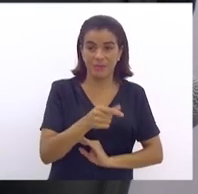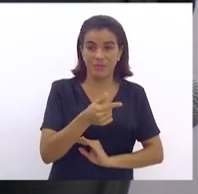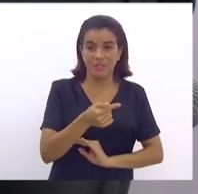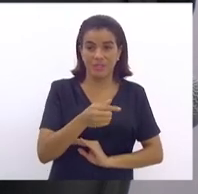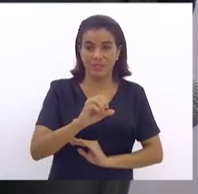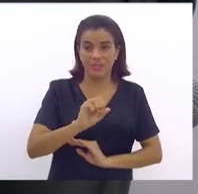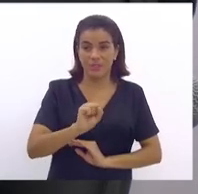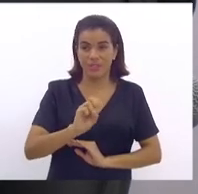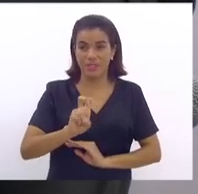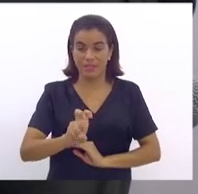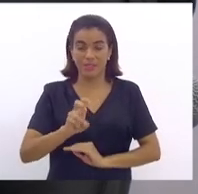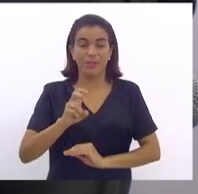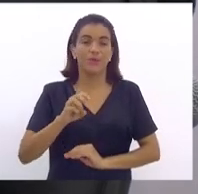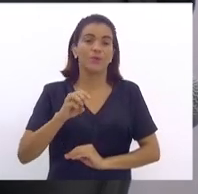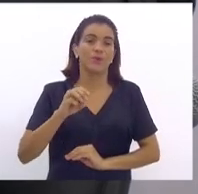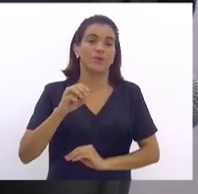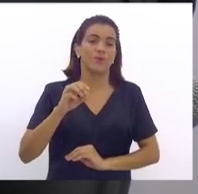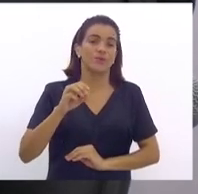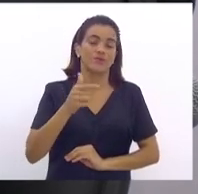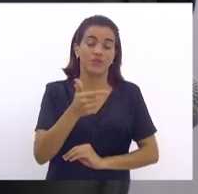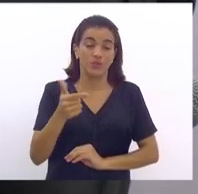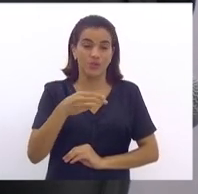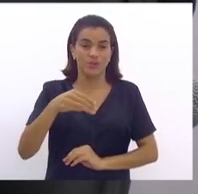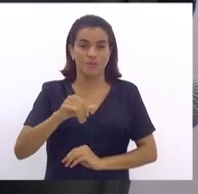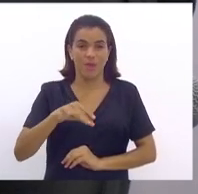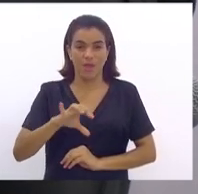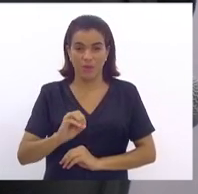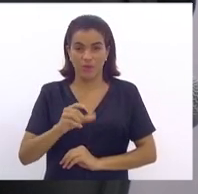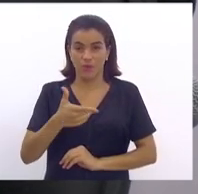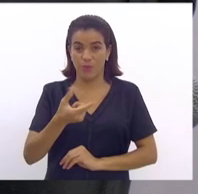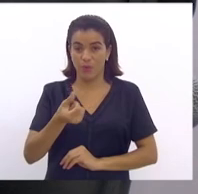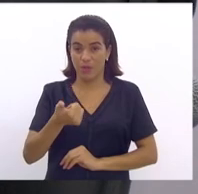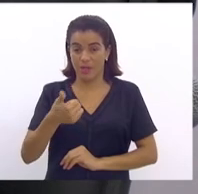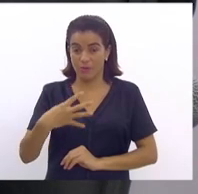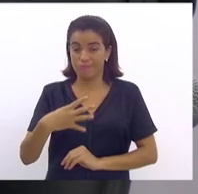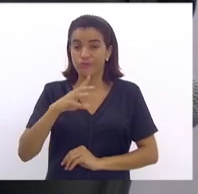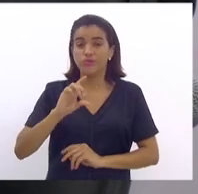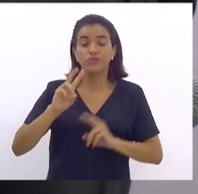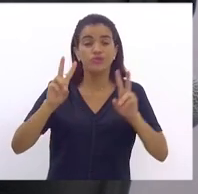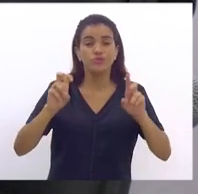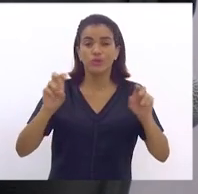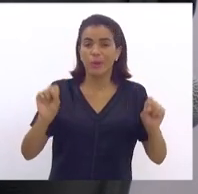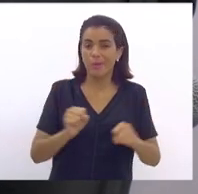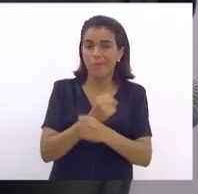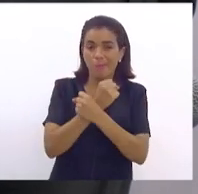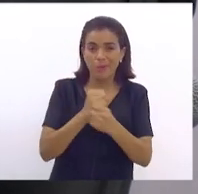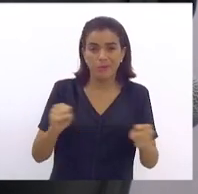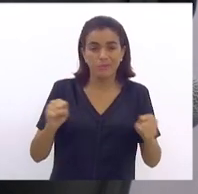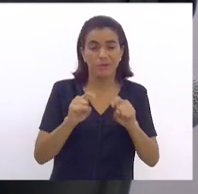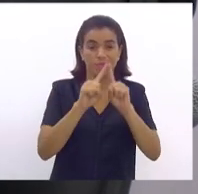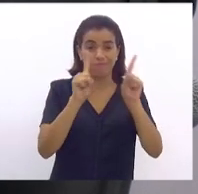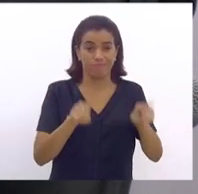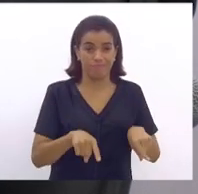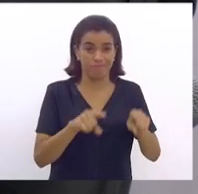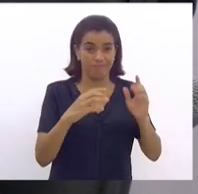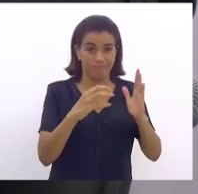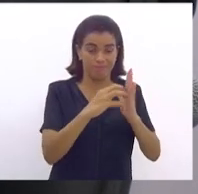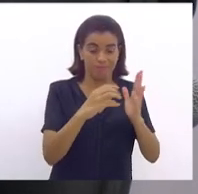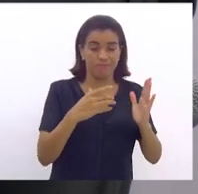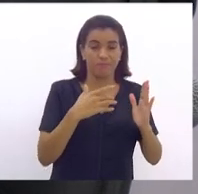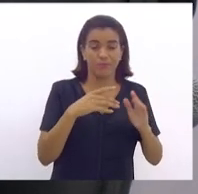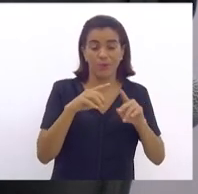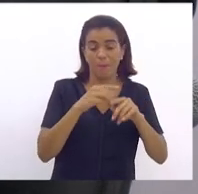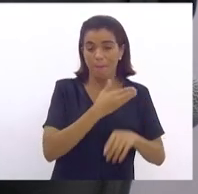6.785, de 22 de maio de 2014, que dispõe sobre a impossibilidade de investidura em cargo público da administração pública